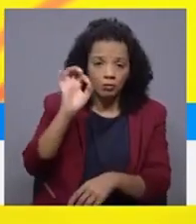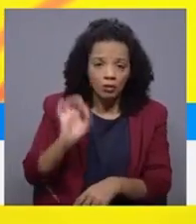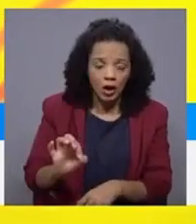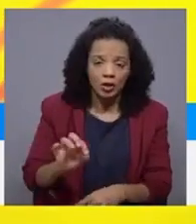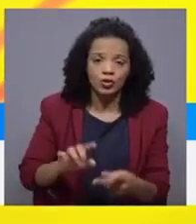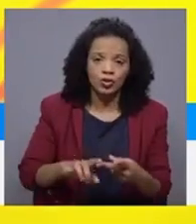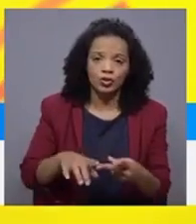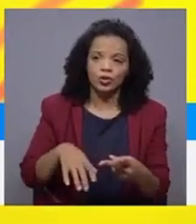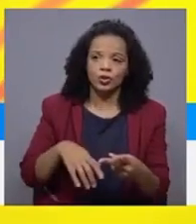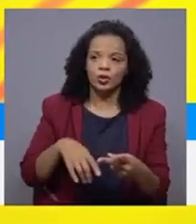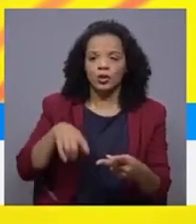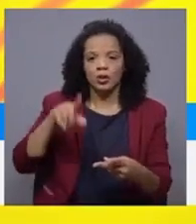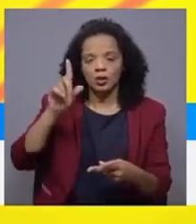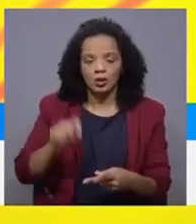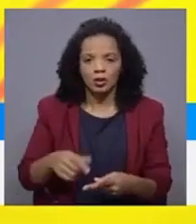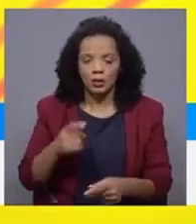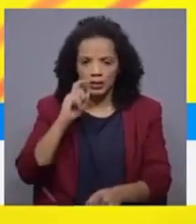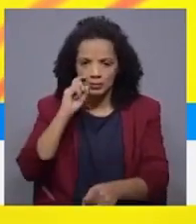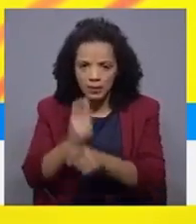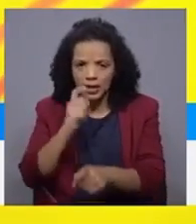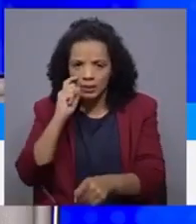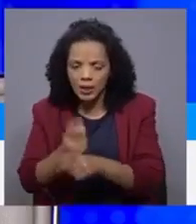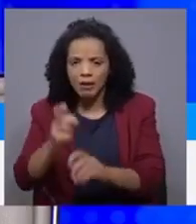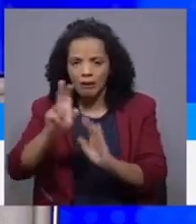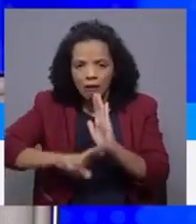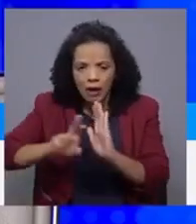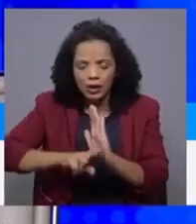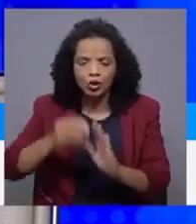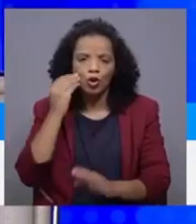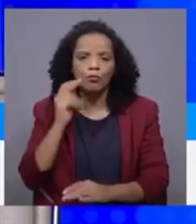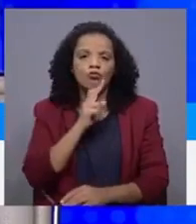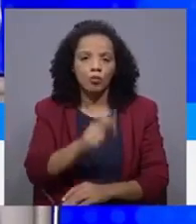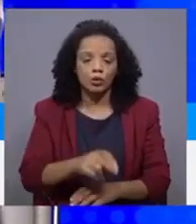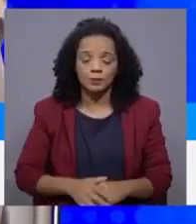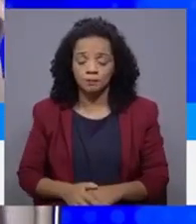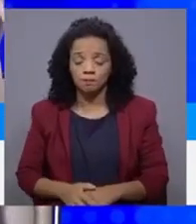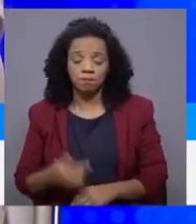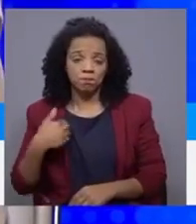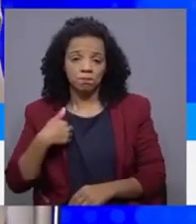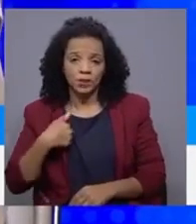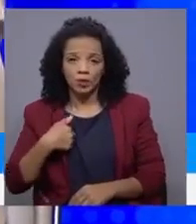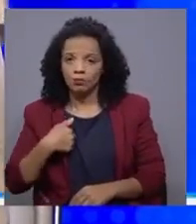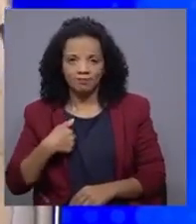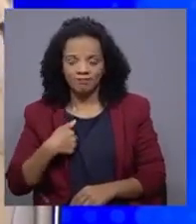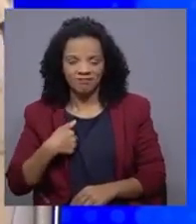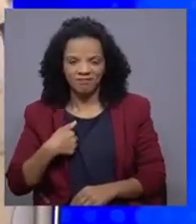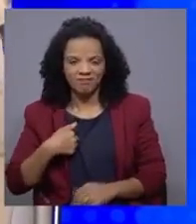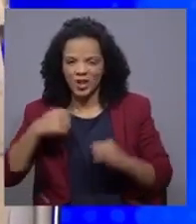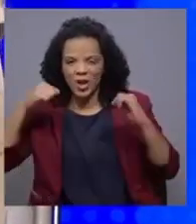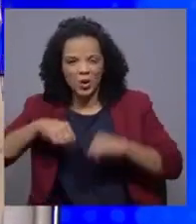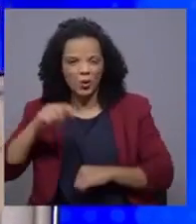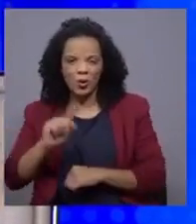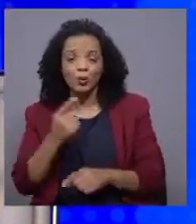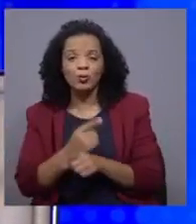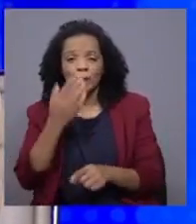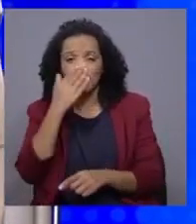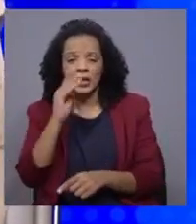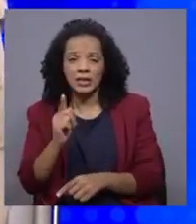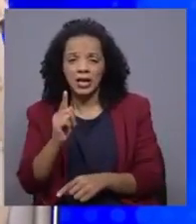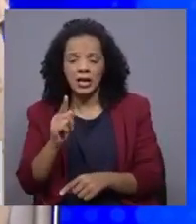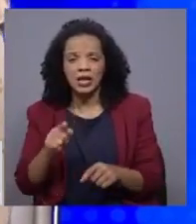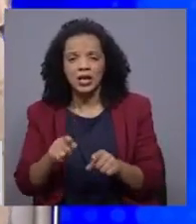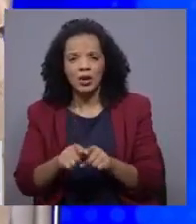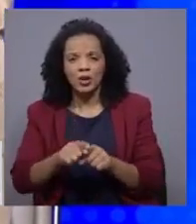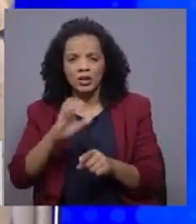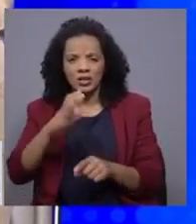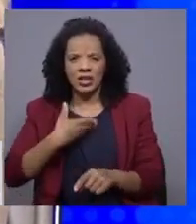com cada vez mais as regulamentações. Como é que responde a isso? Bom, neste caso, não posso discordar mais desse tipo de visão, até porque parece-me que é uma visão redutora